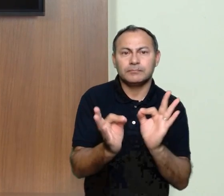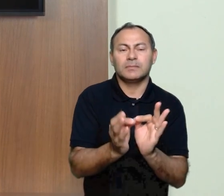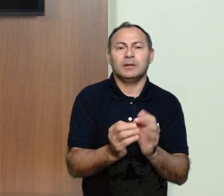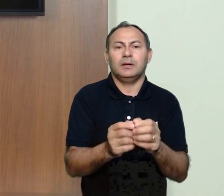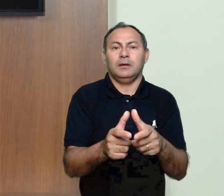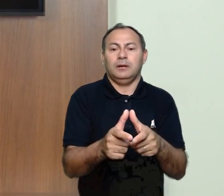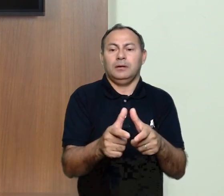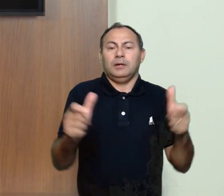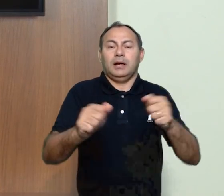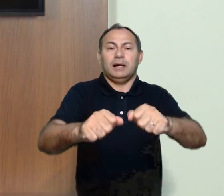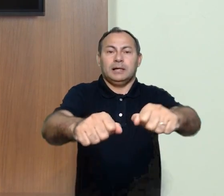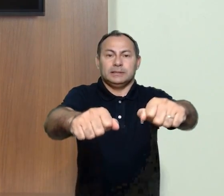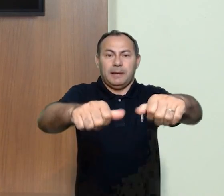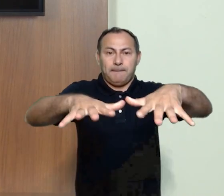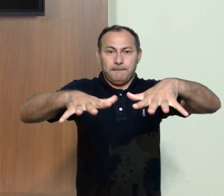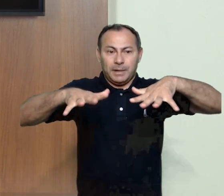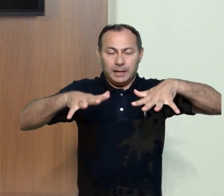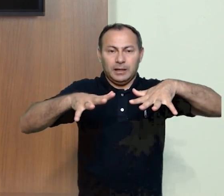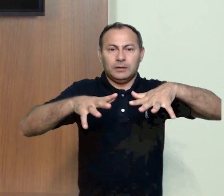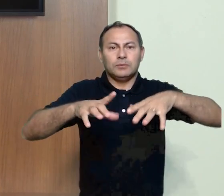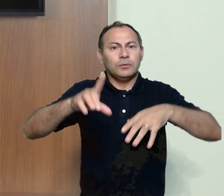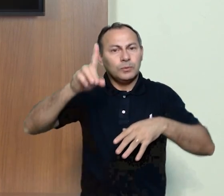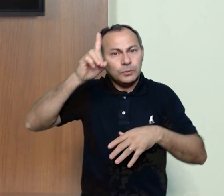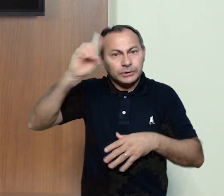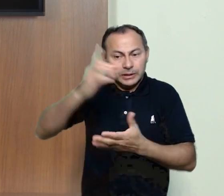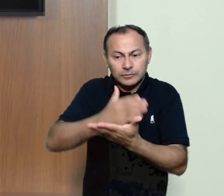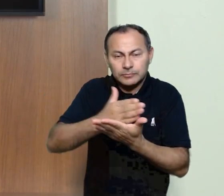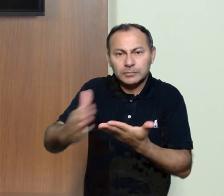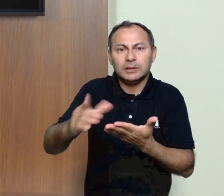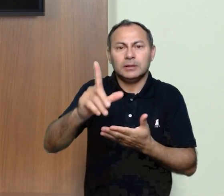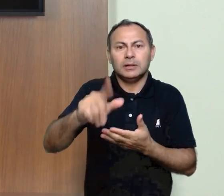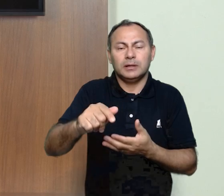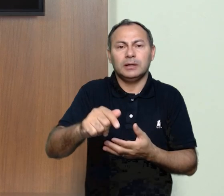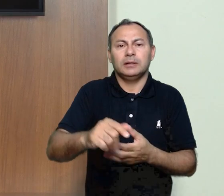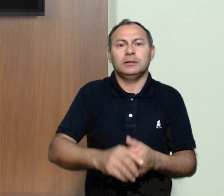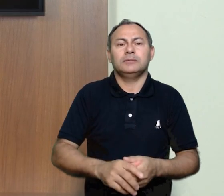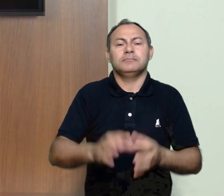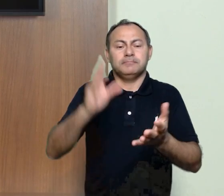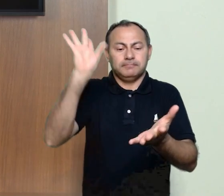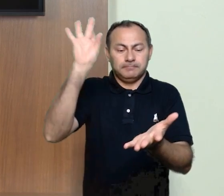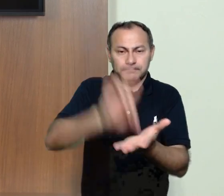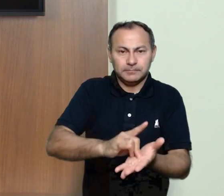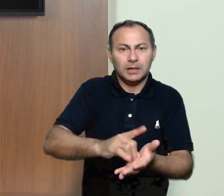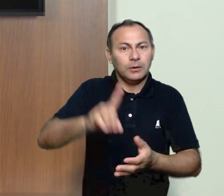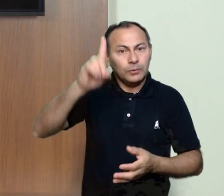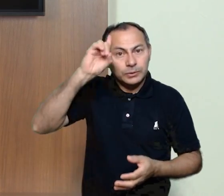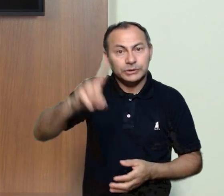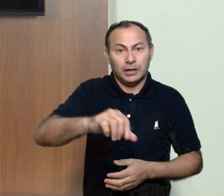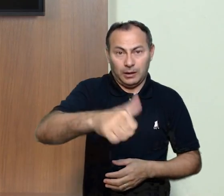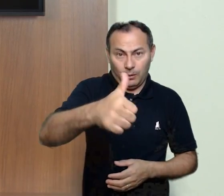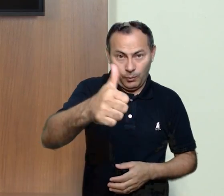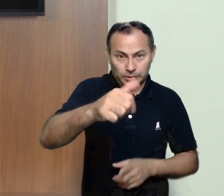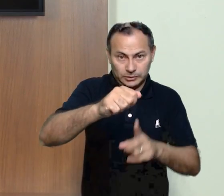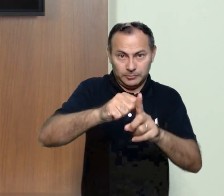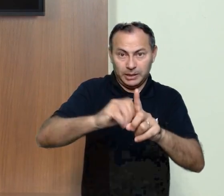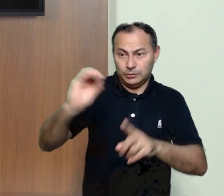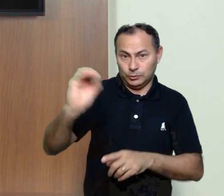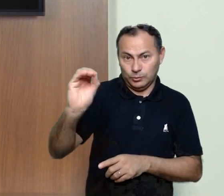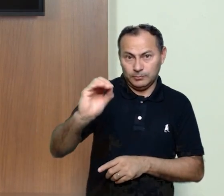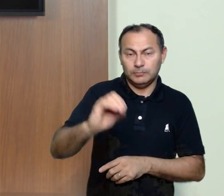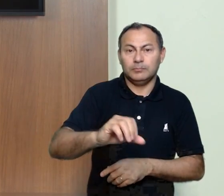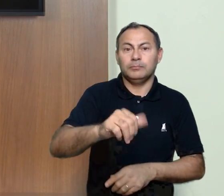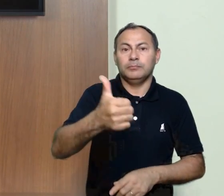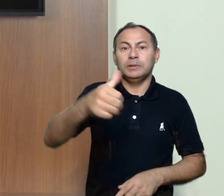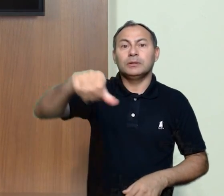a grande assembleia, cuja data de início, inclusive, foi definida para o dia 11 de outubro